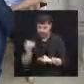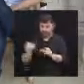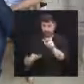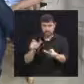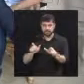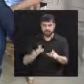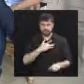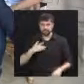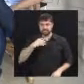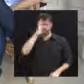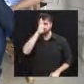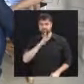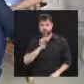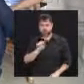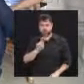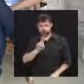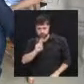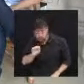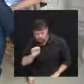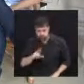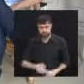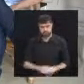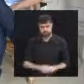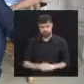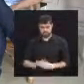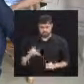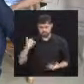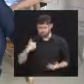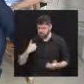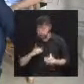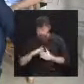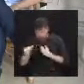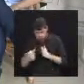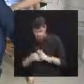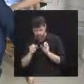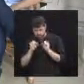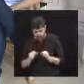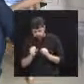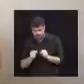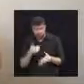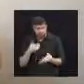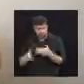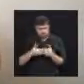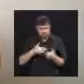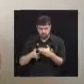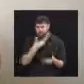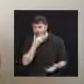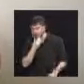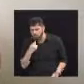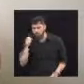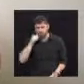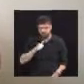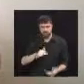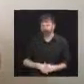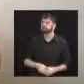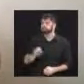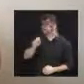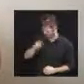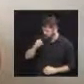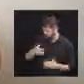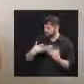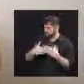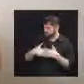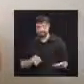Campinas. E é recomendado para todo mundo? Qualquer idade, qualquer sexo? Funciona em qualquer idade, qualquer sexo,